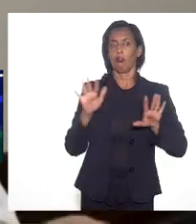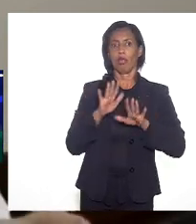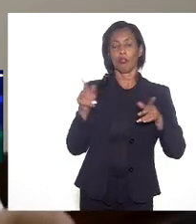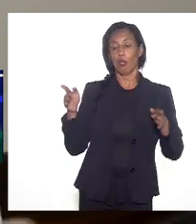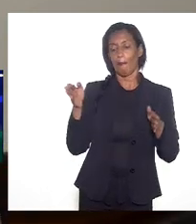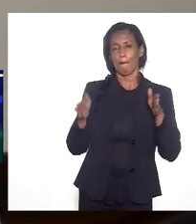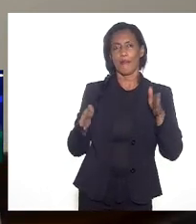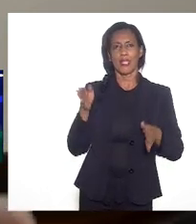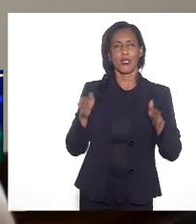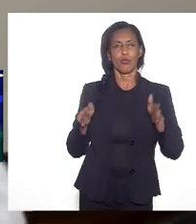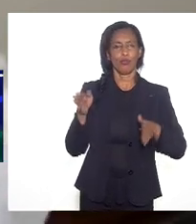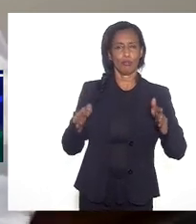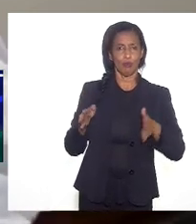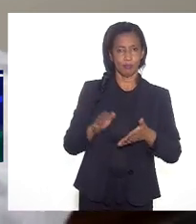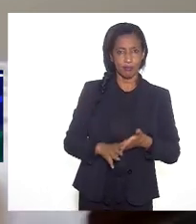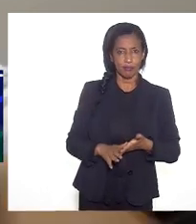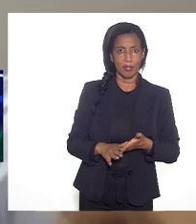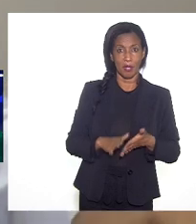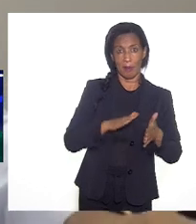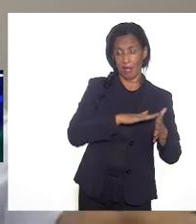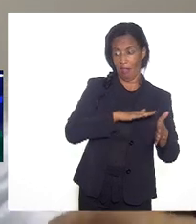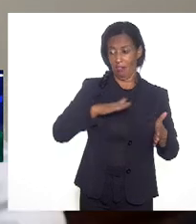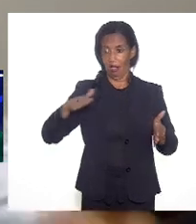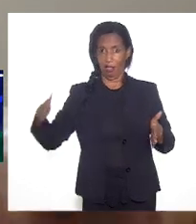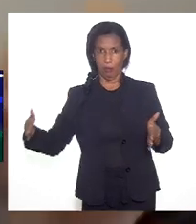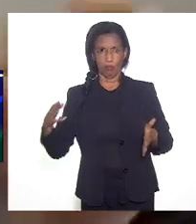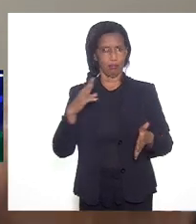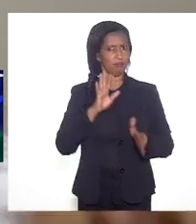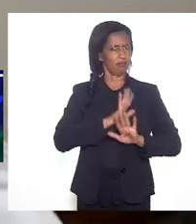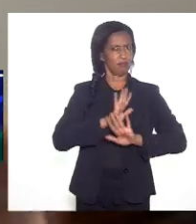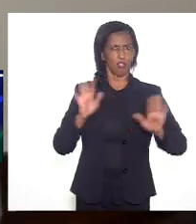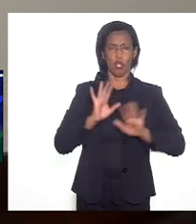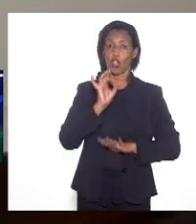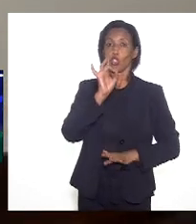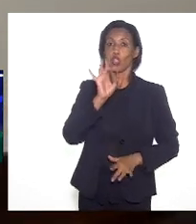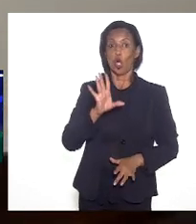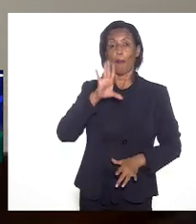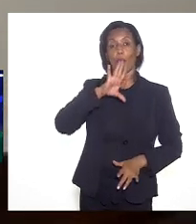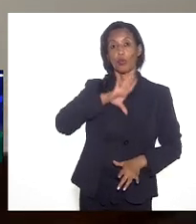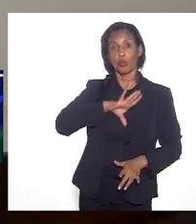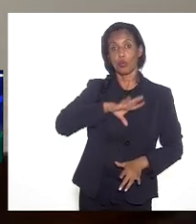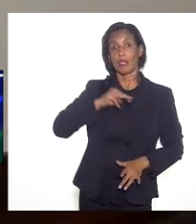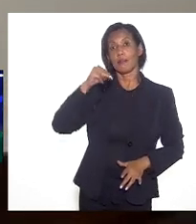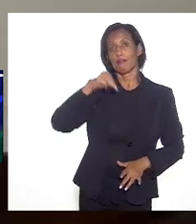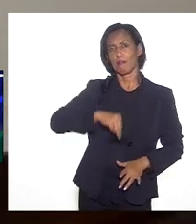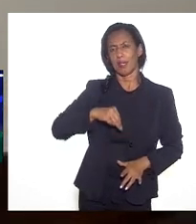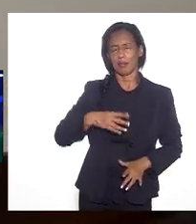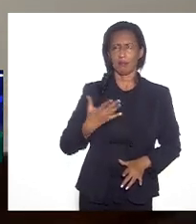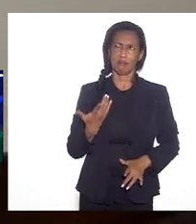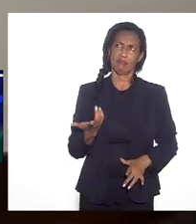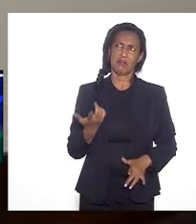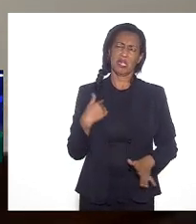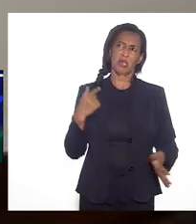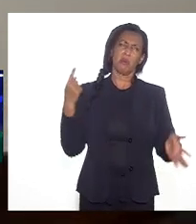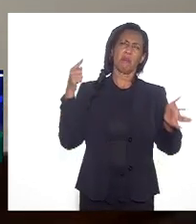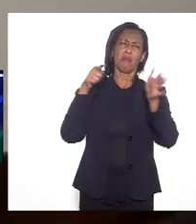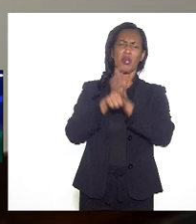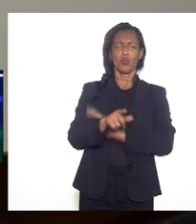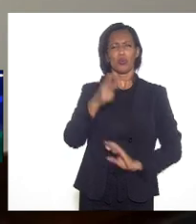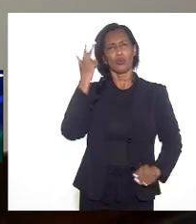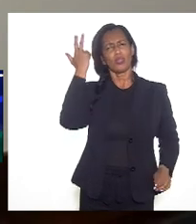um período, obrigatoriamente. Mas ao longo do ensino médio, só a matemática e o português. Eu pergunto ao deputado